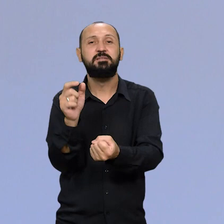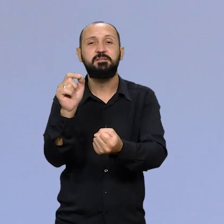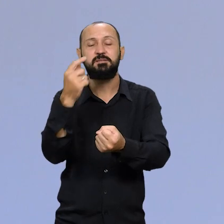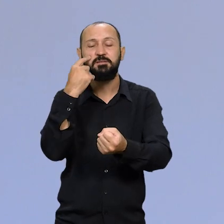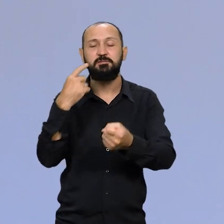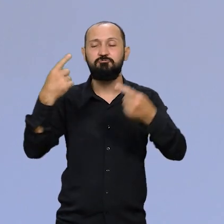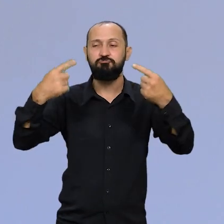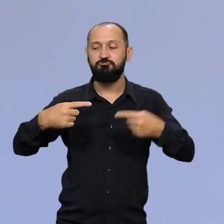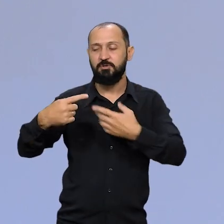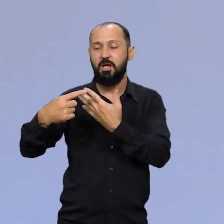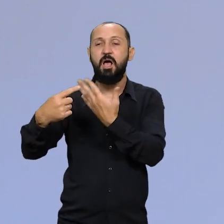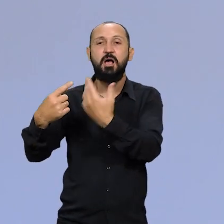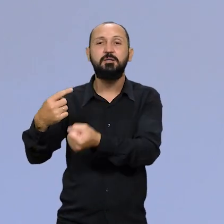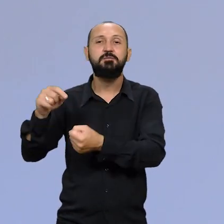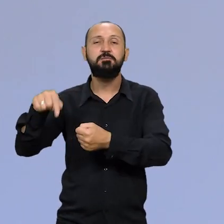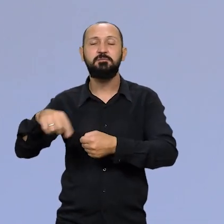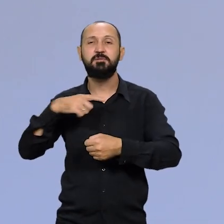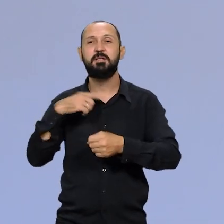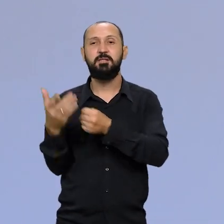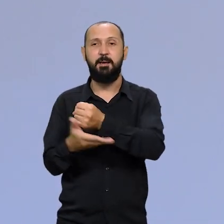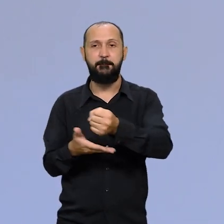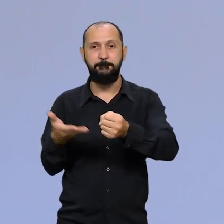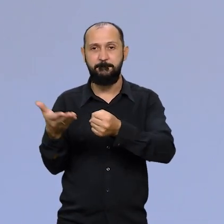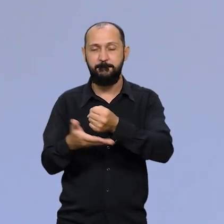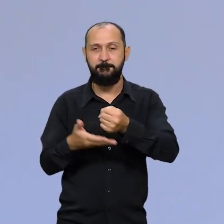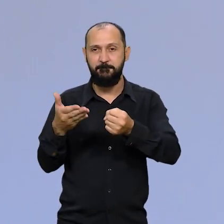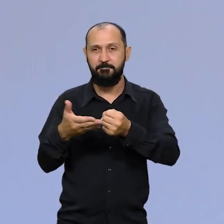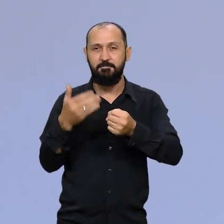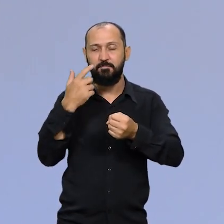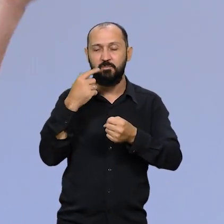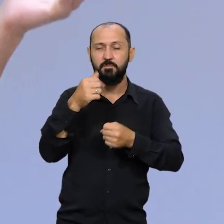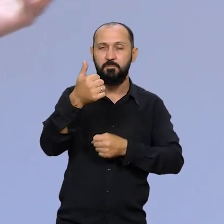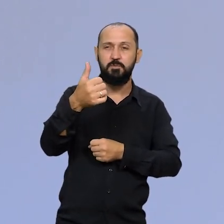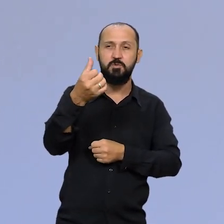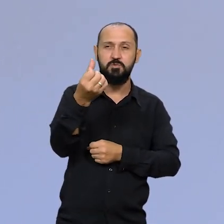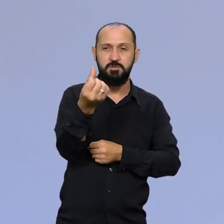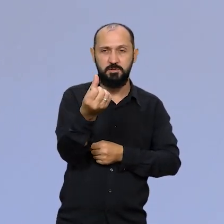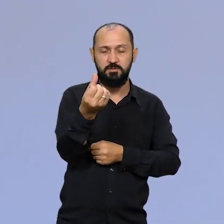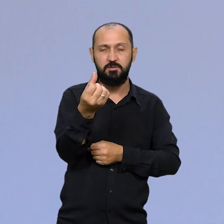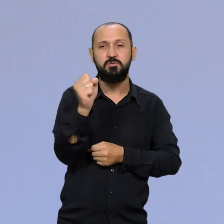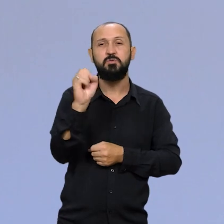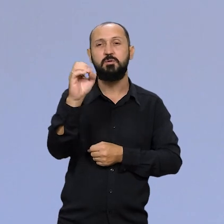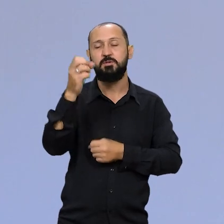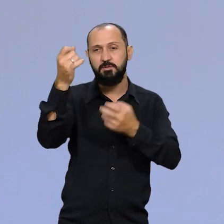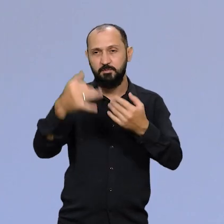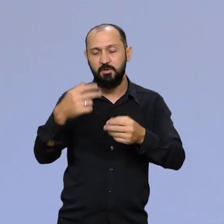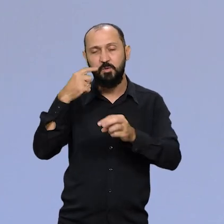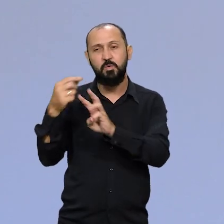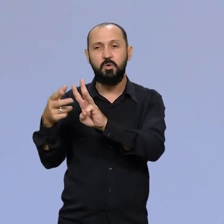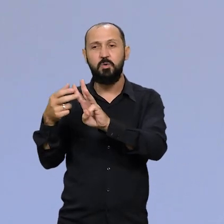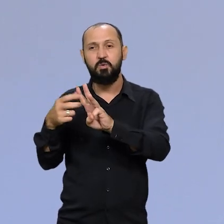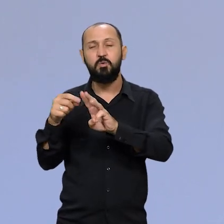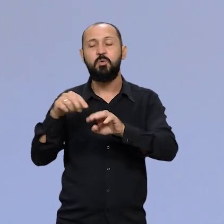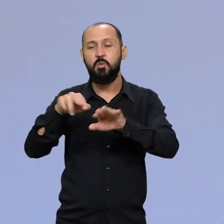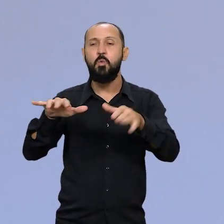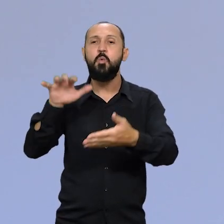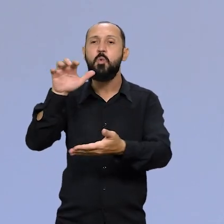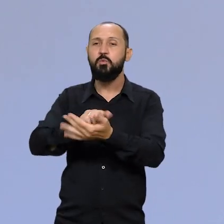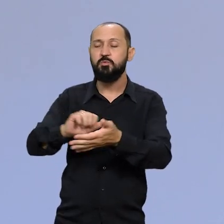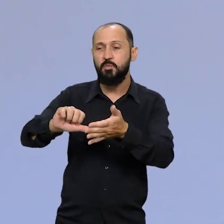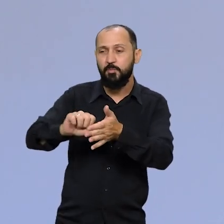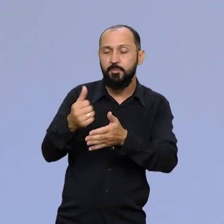indigenato, que é outra tese, né? É o contraponto. Se de um lado nós temos o marco temporal para interpretar a Constituição Federal, do